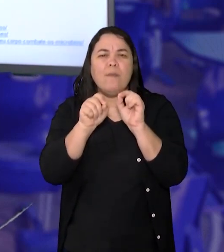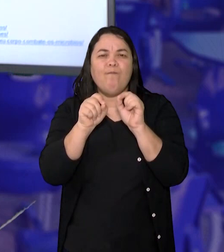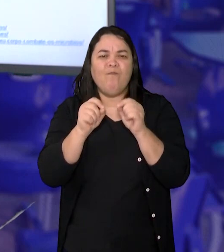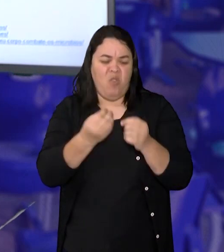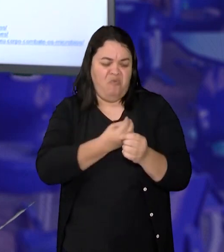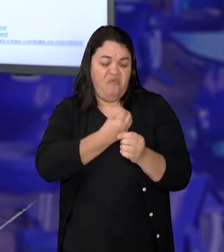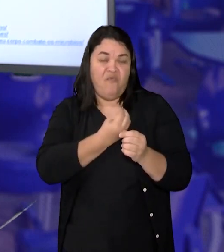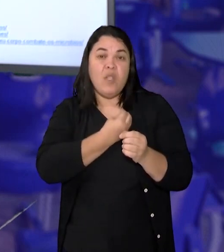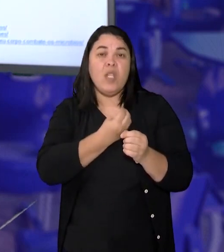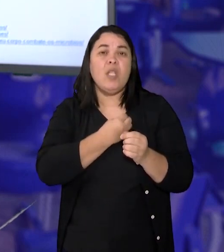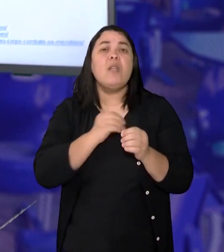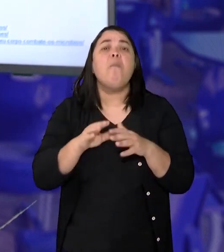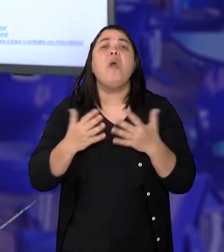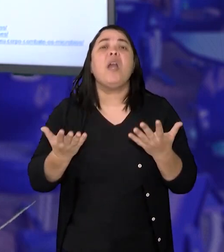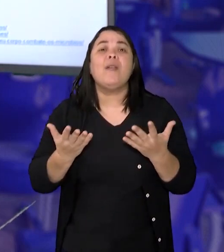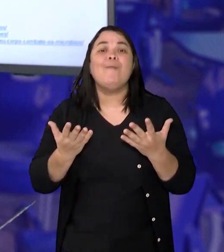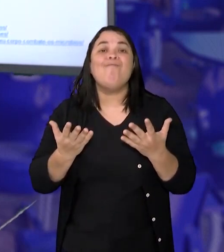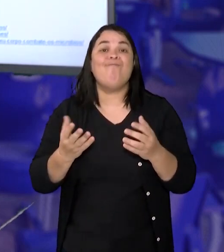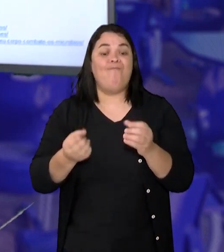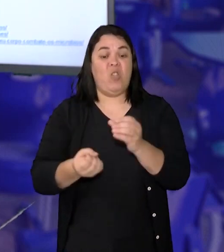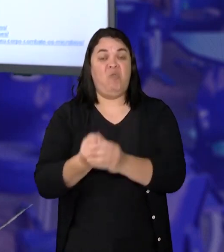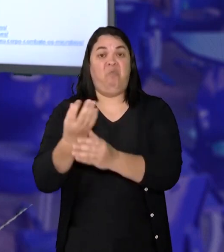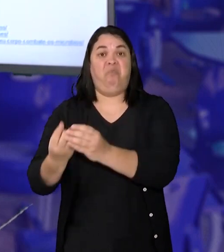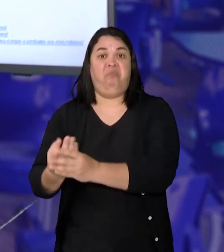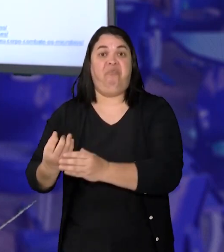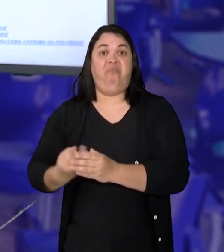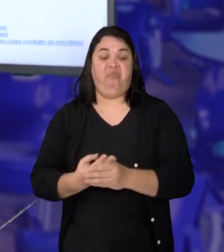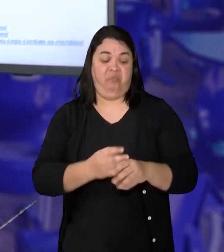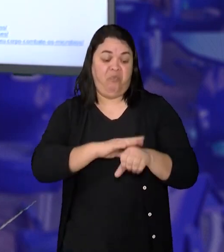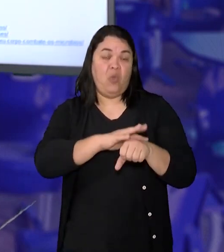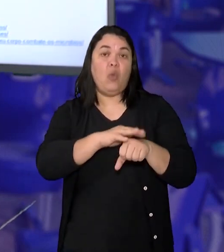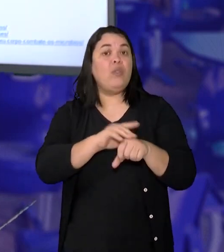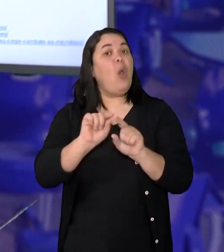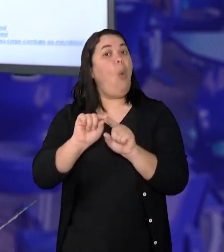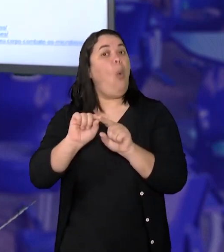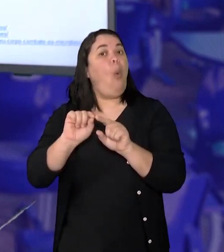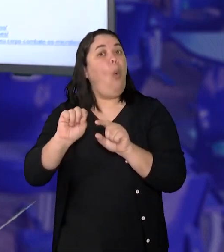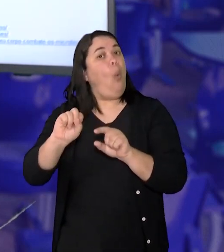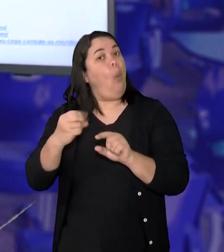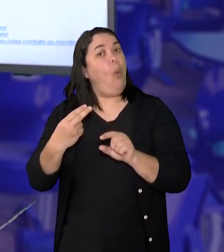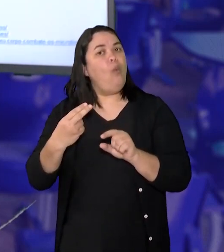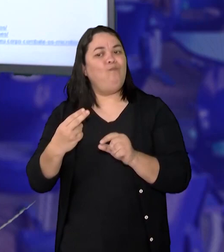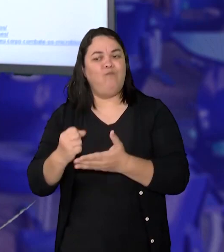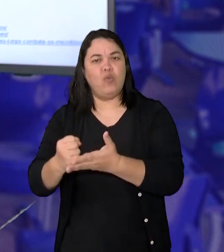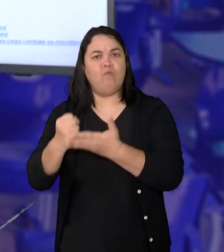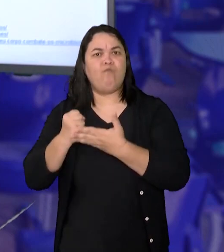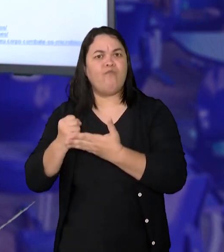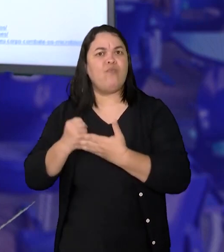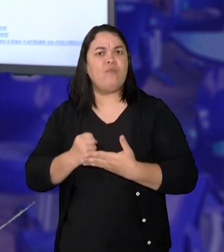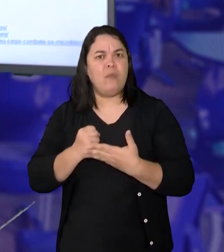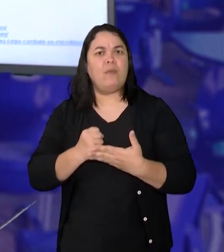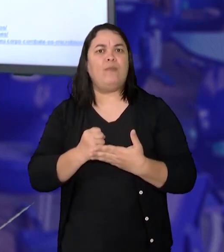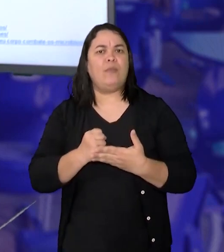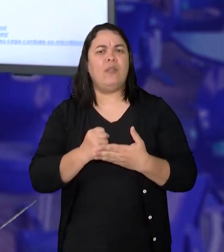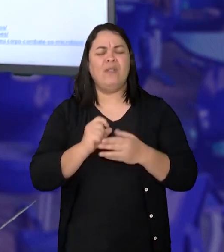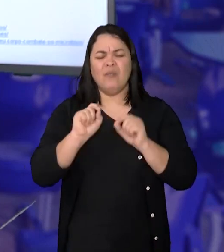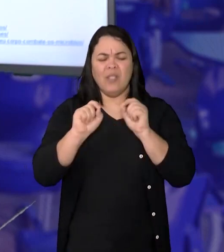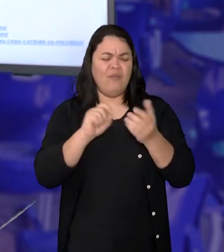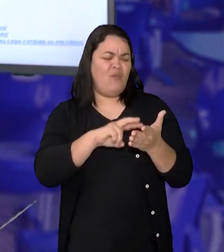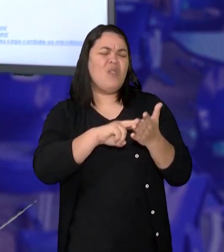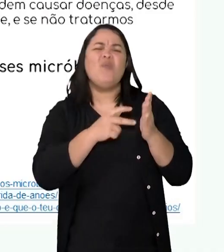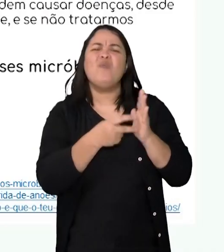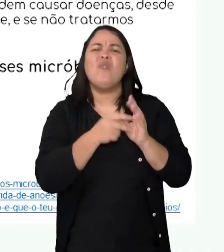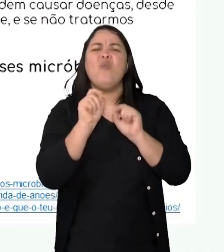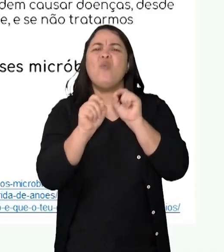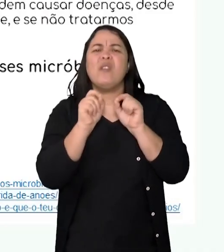que servem basicamente ou para causar doença ou para nos auxiliar. Se a gente for olhar na definição que são